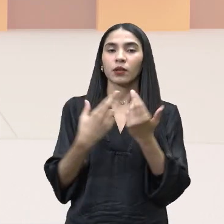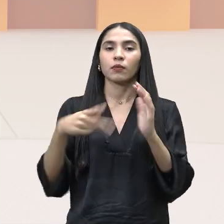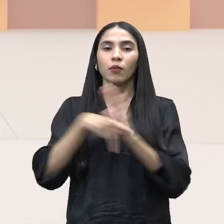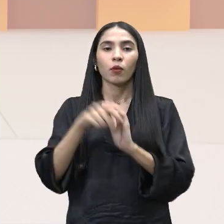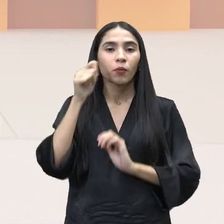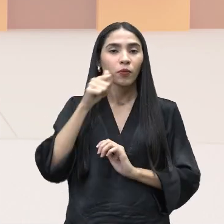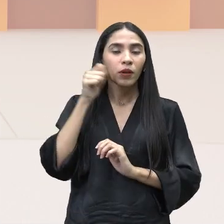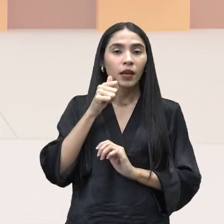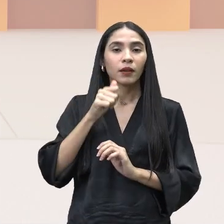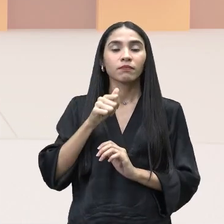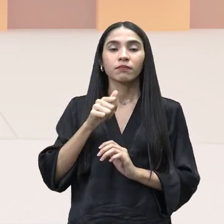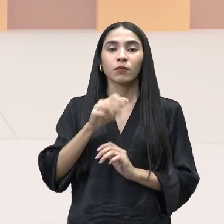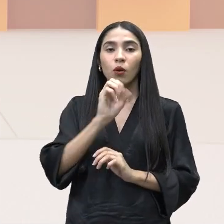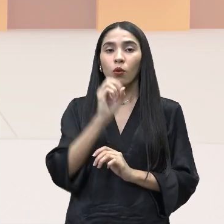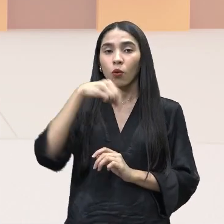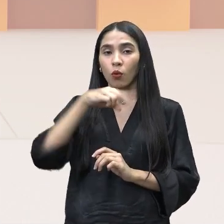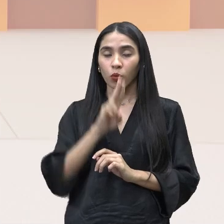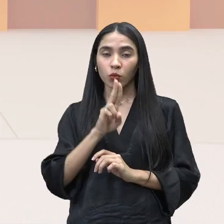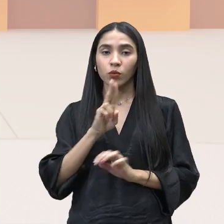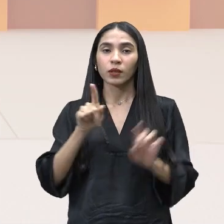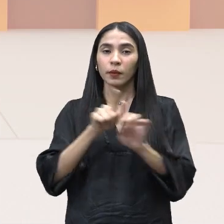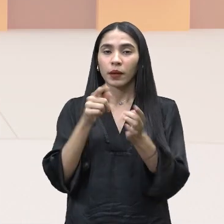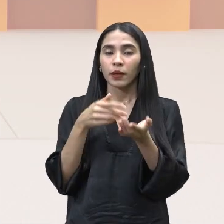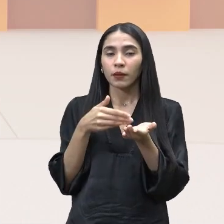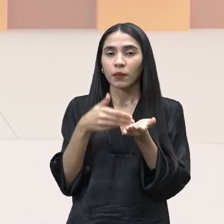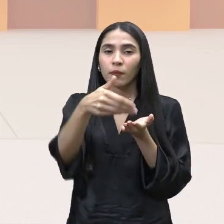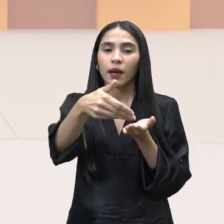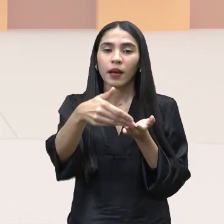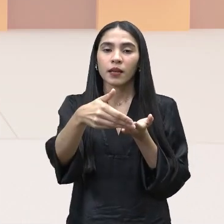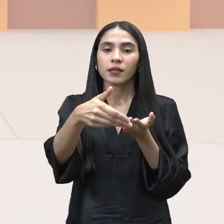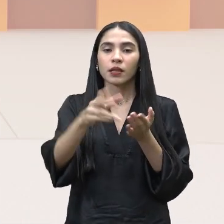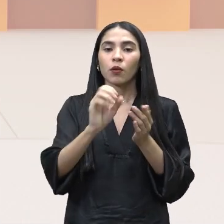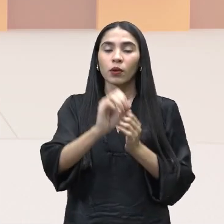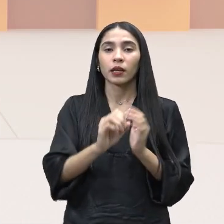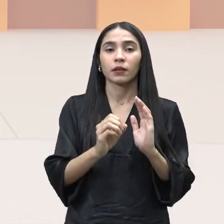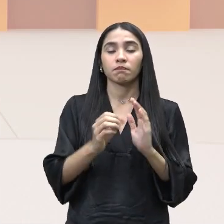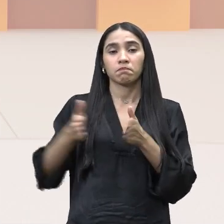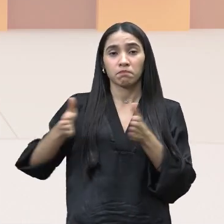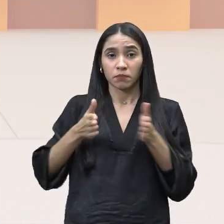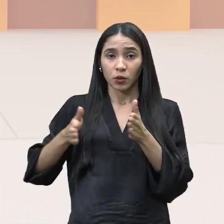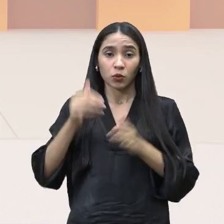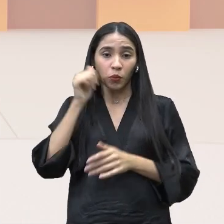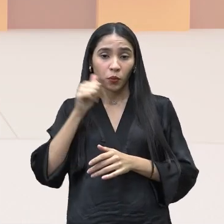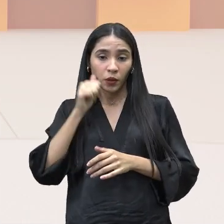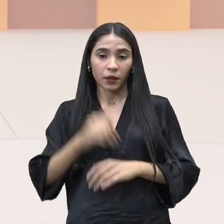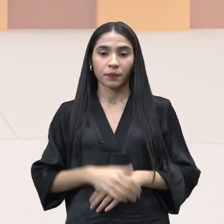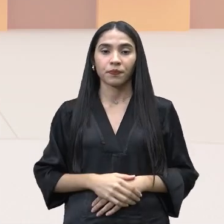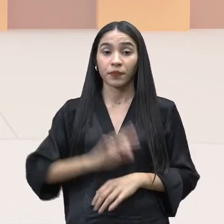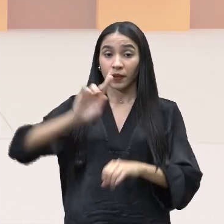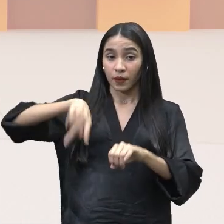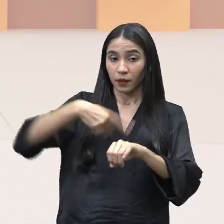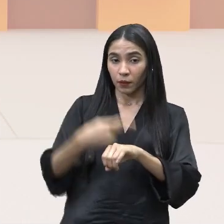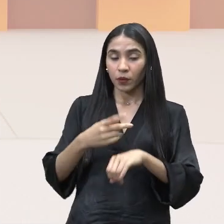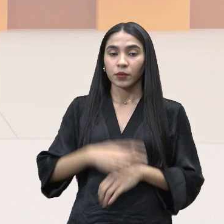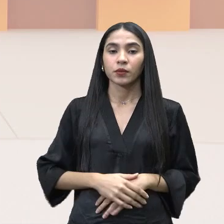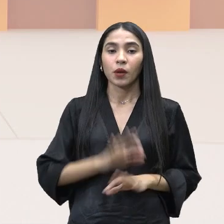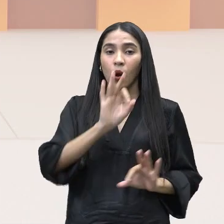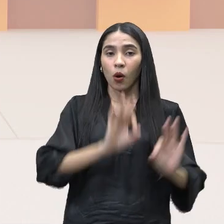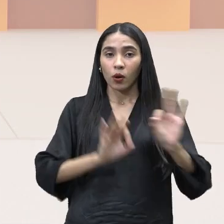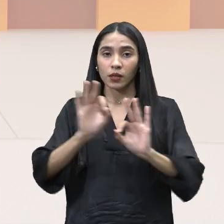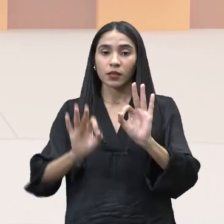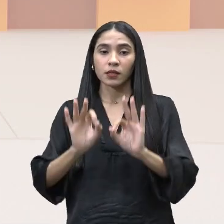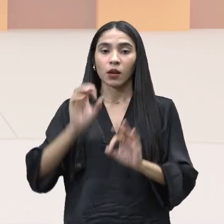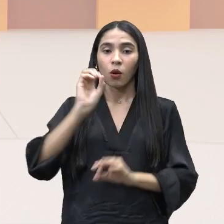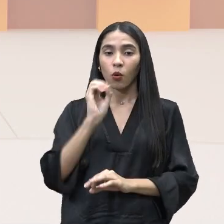pela ONU e dá início aí à chamada Década da Mulher. Depois, a Organização das